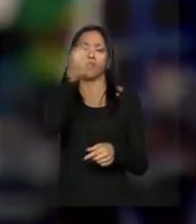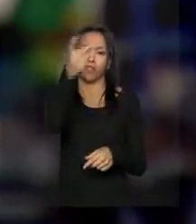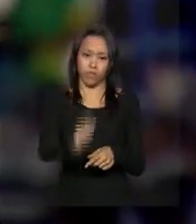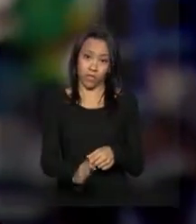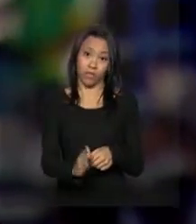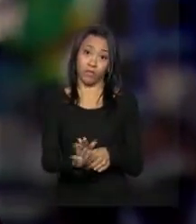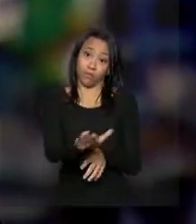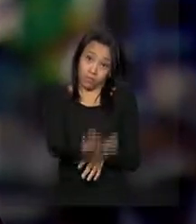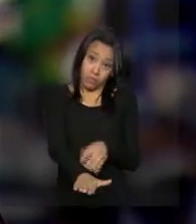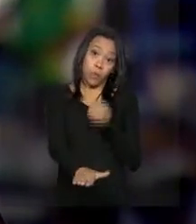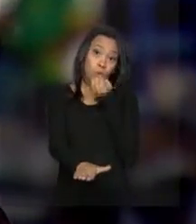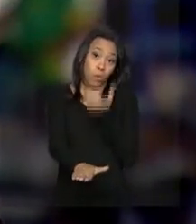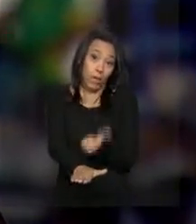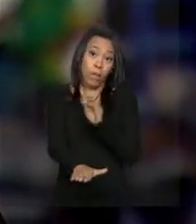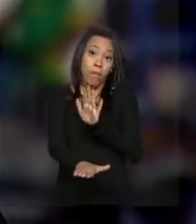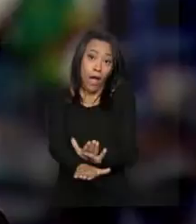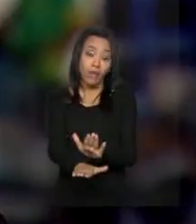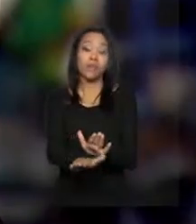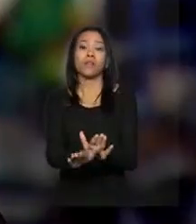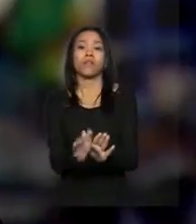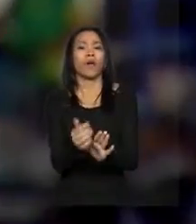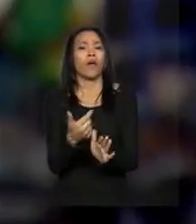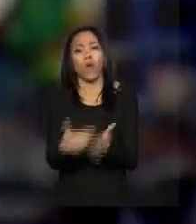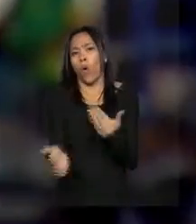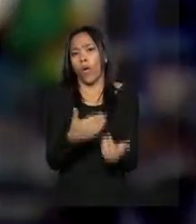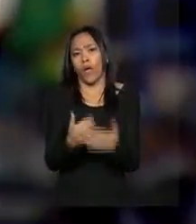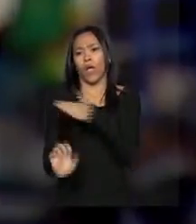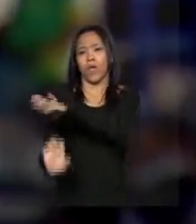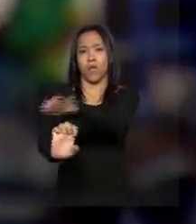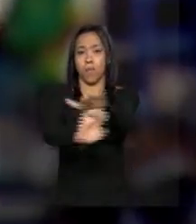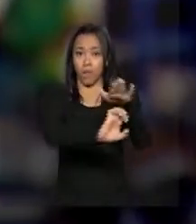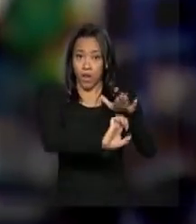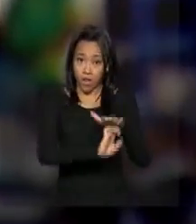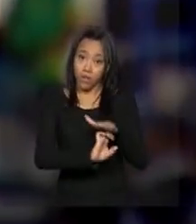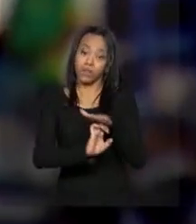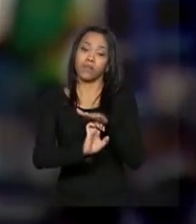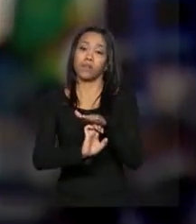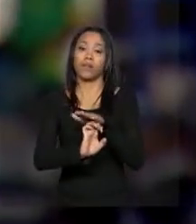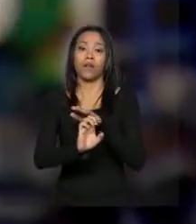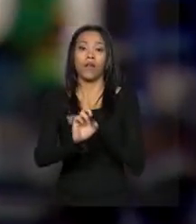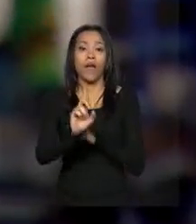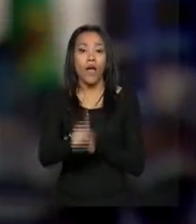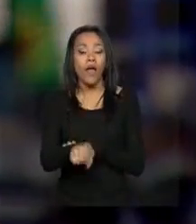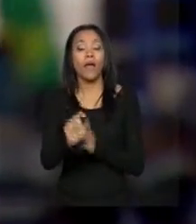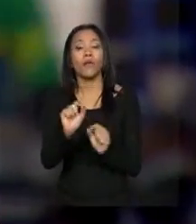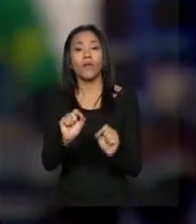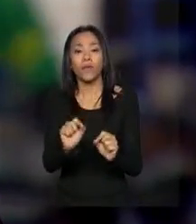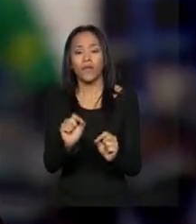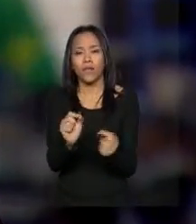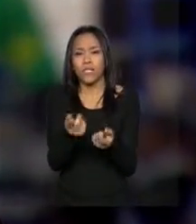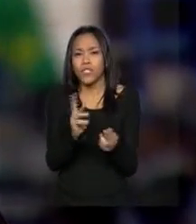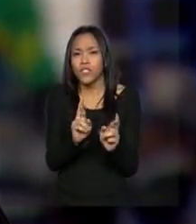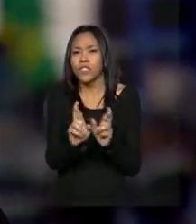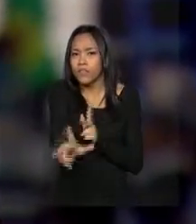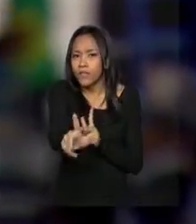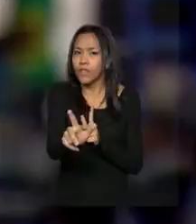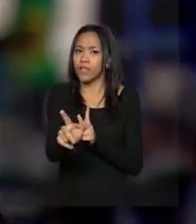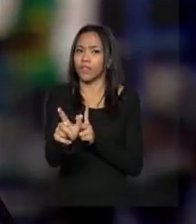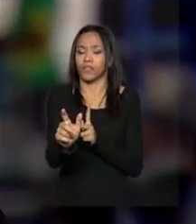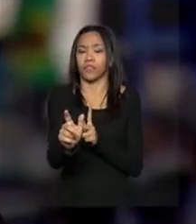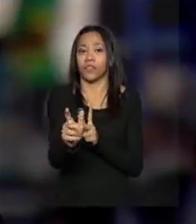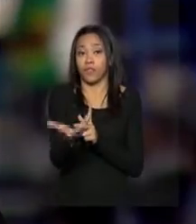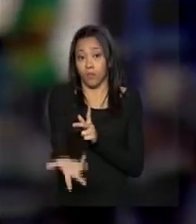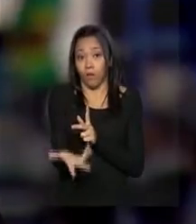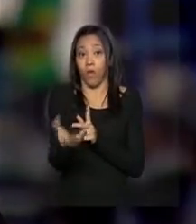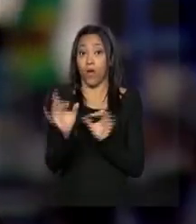mas como todas as empresas, é um dever para a continuidade da empresa diferenciar o mercado.